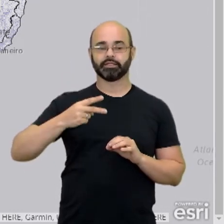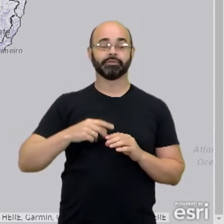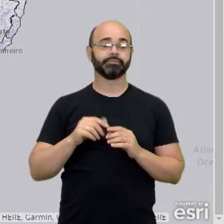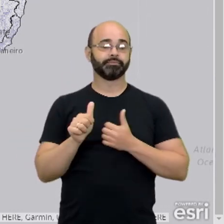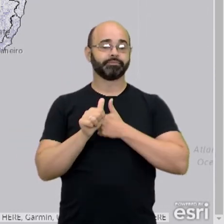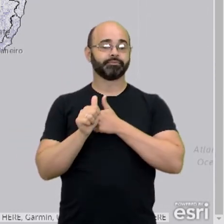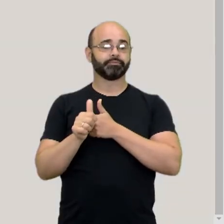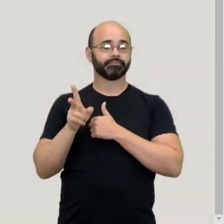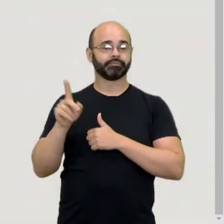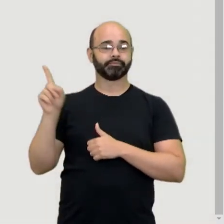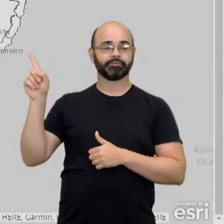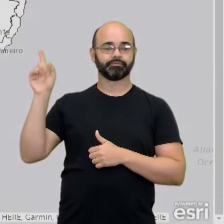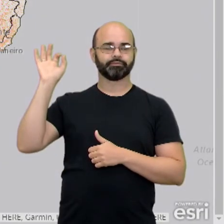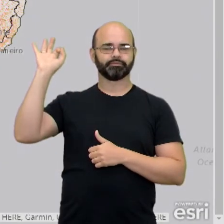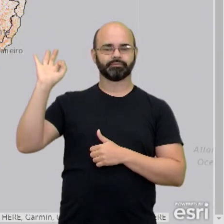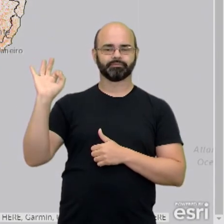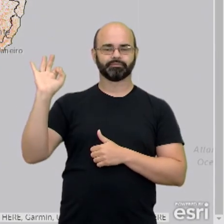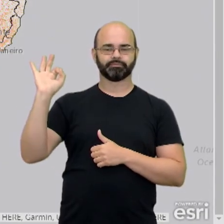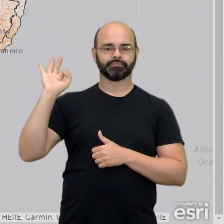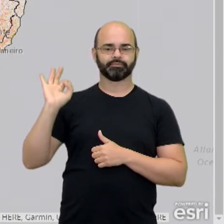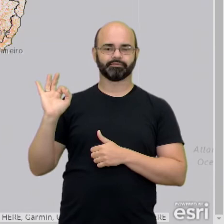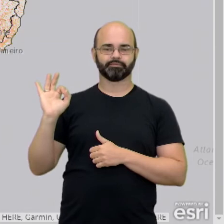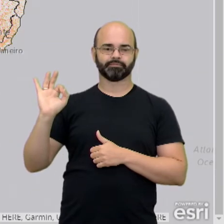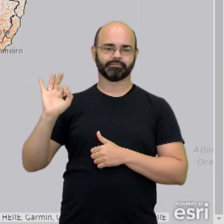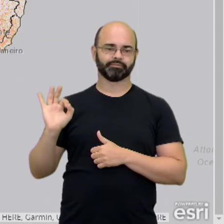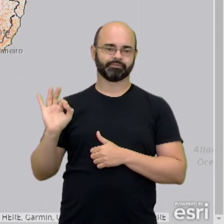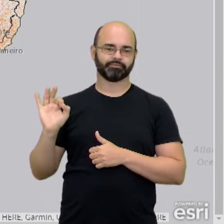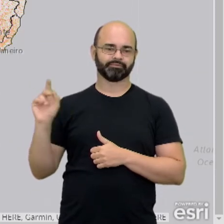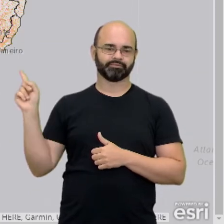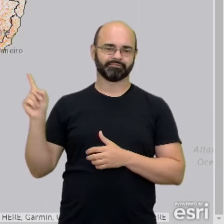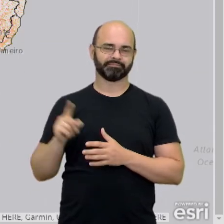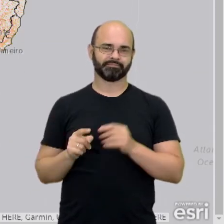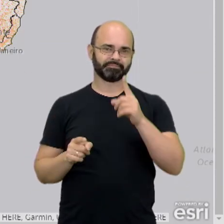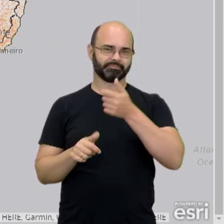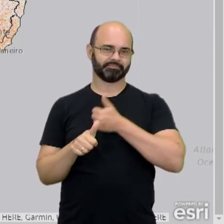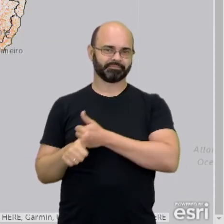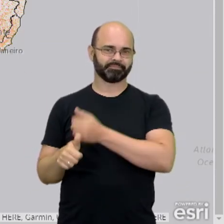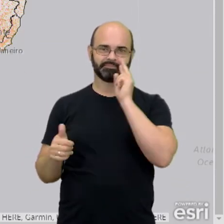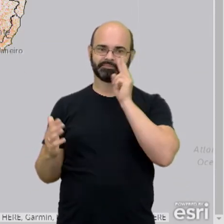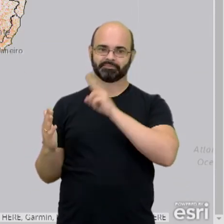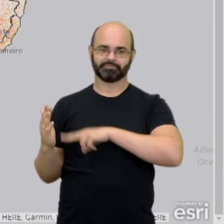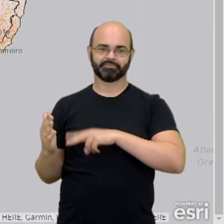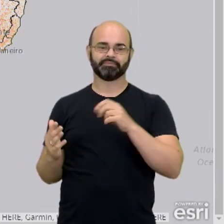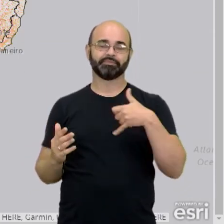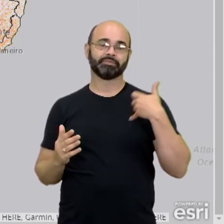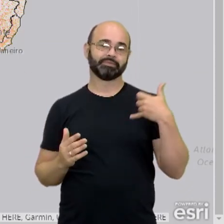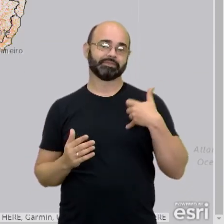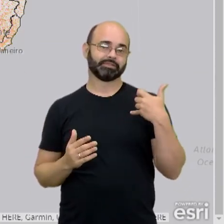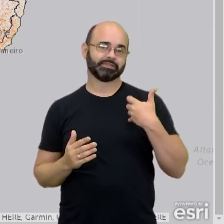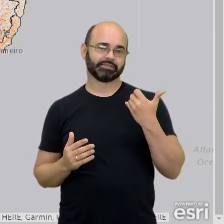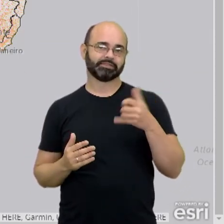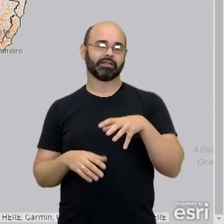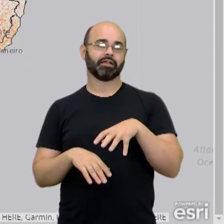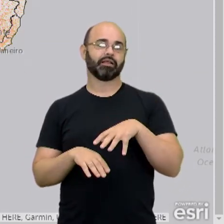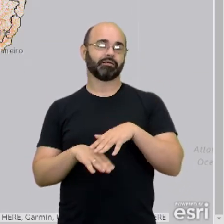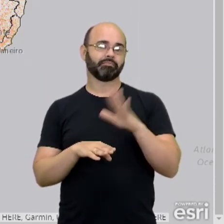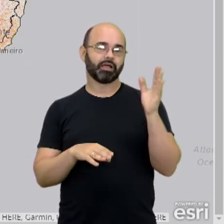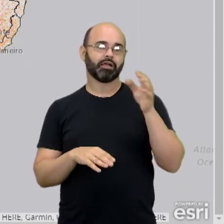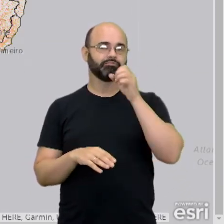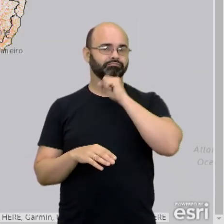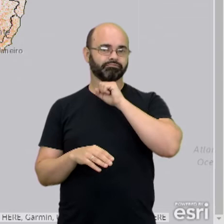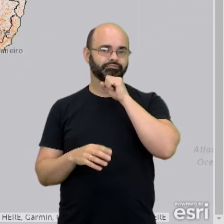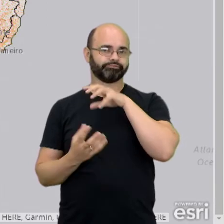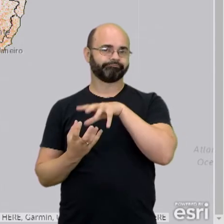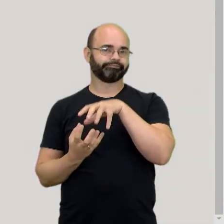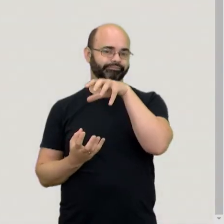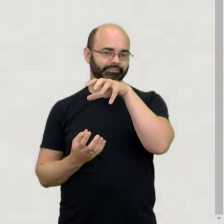aqui, ó, aí eu vou mostrando aqui mais rápido aqui para vocês verem, né, o que se tem aqui, ó, idosos, né, então ainda estamos aí na estrutura